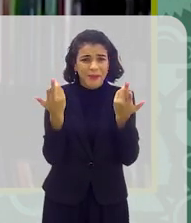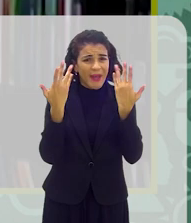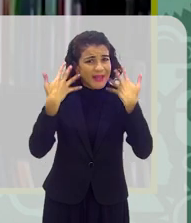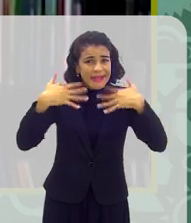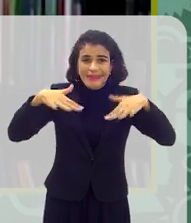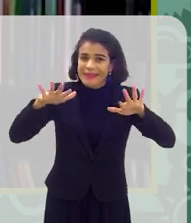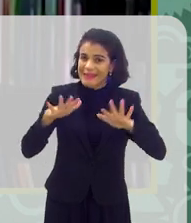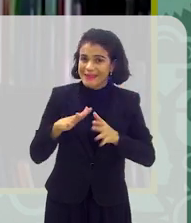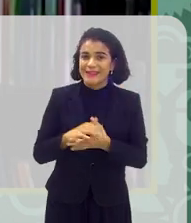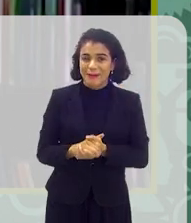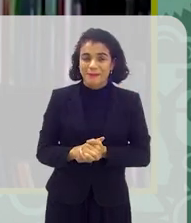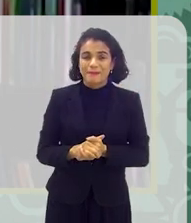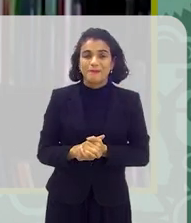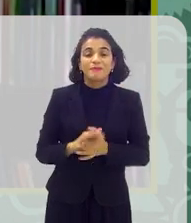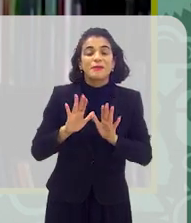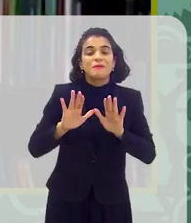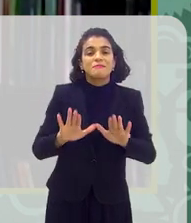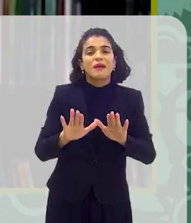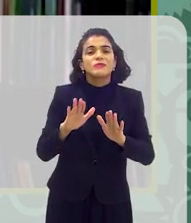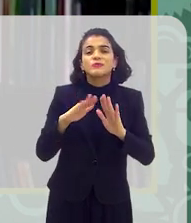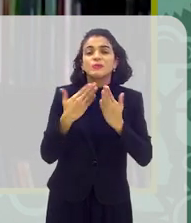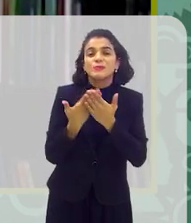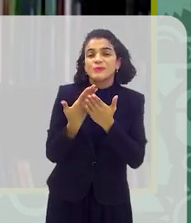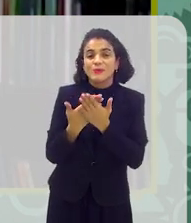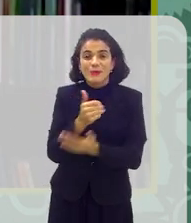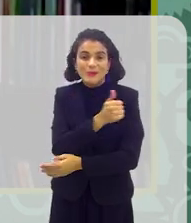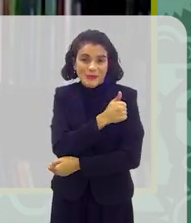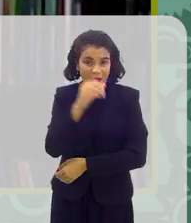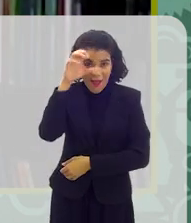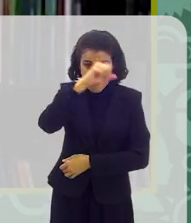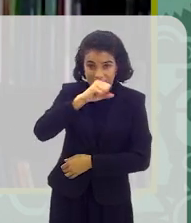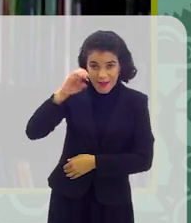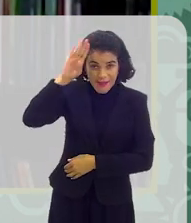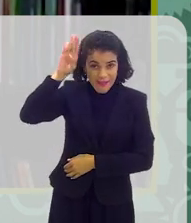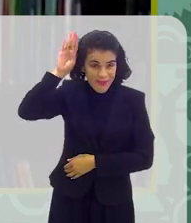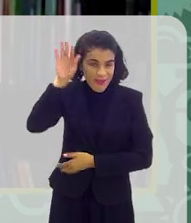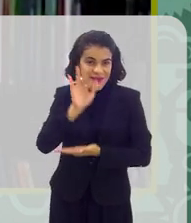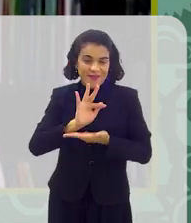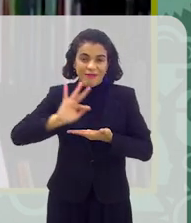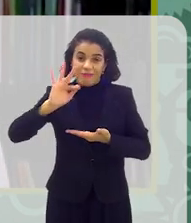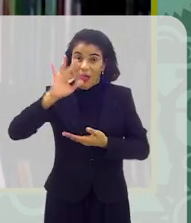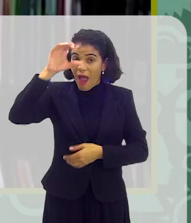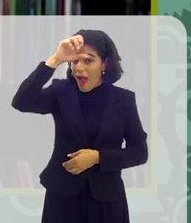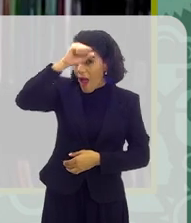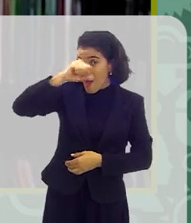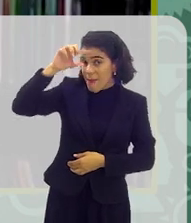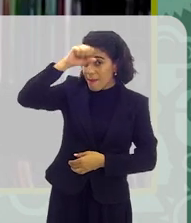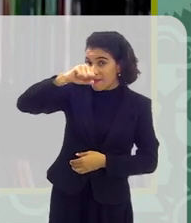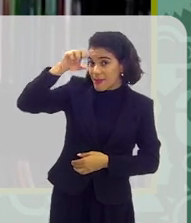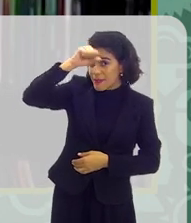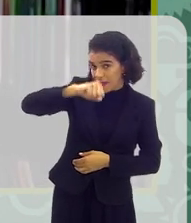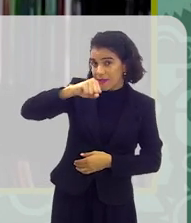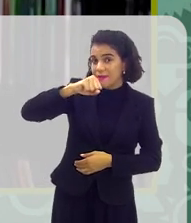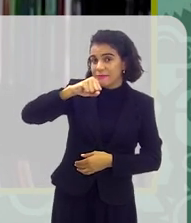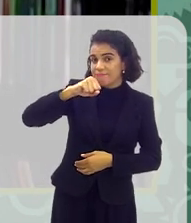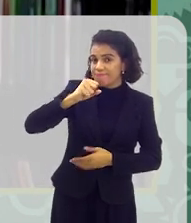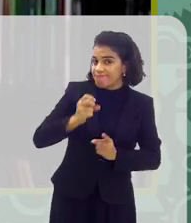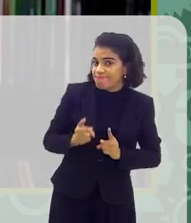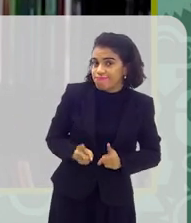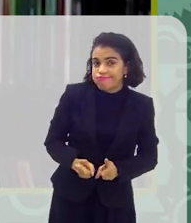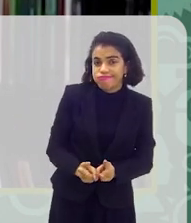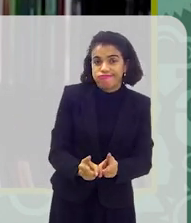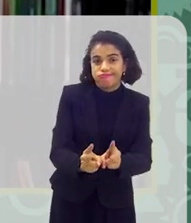comum, o que é natural, né? Mas é o que o estudante aprende hoje numa faculdade? O aprender a aprender, o